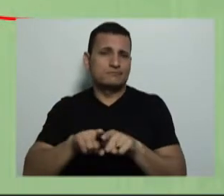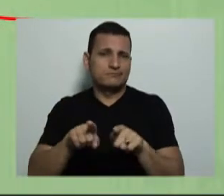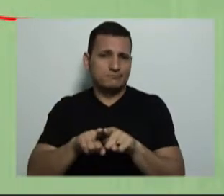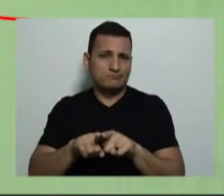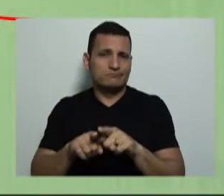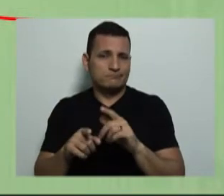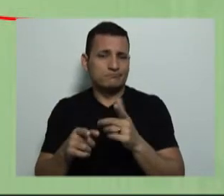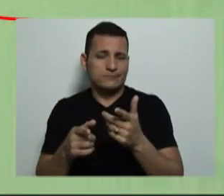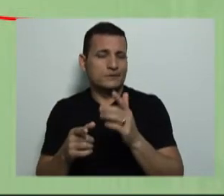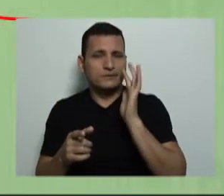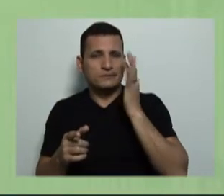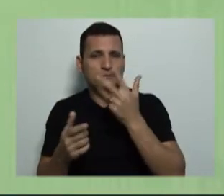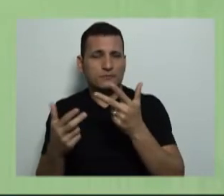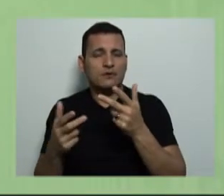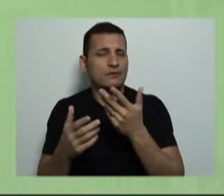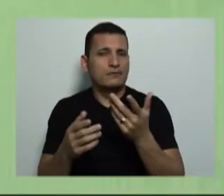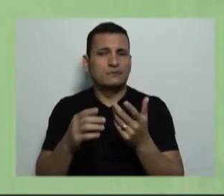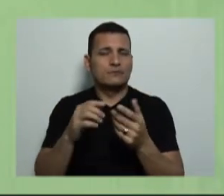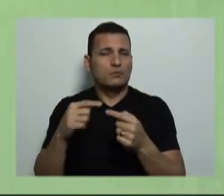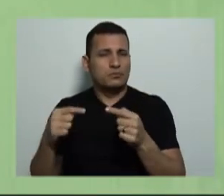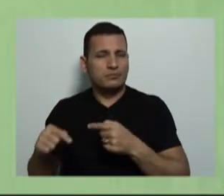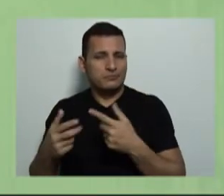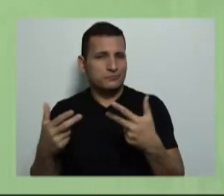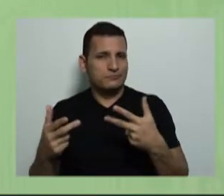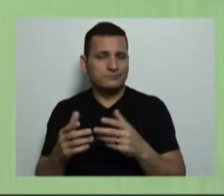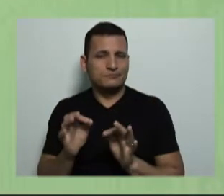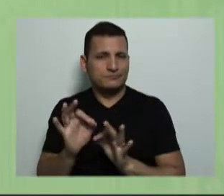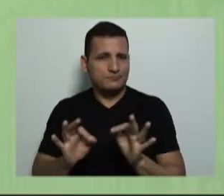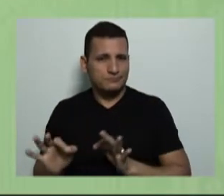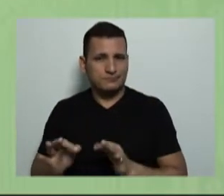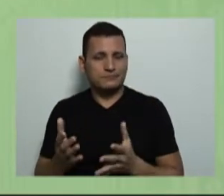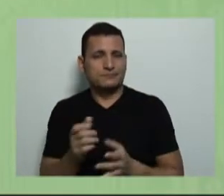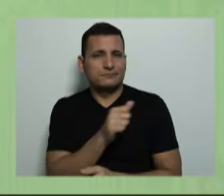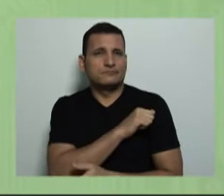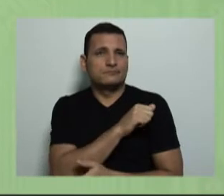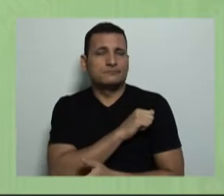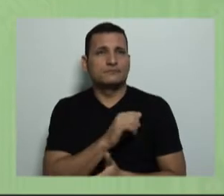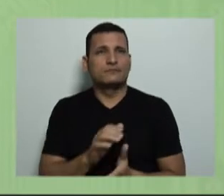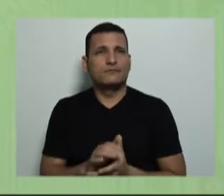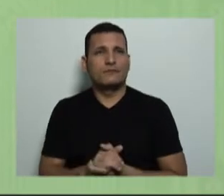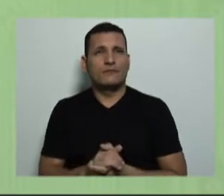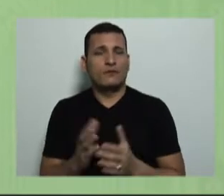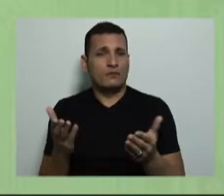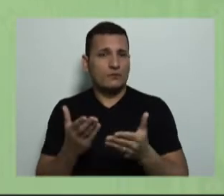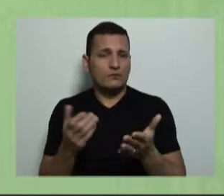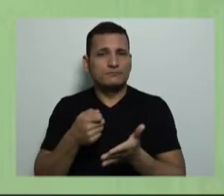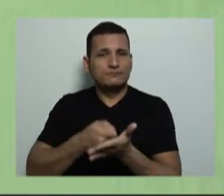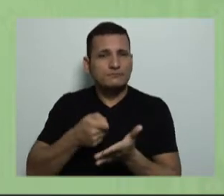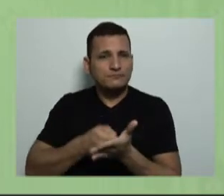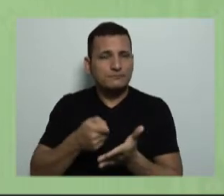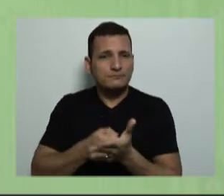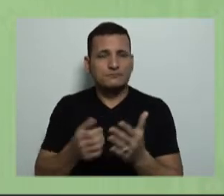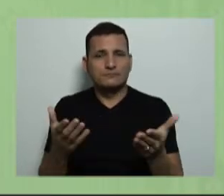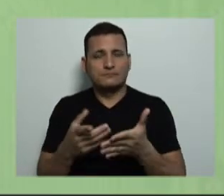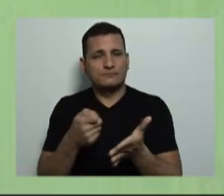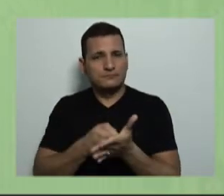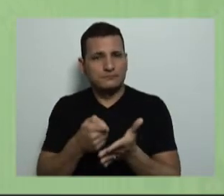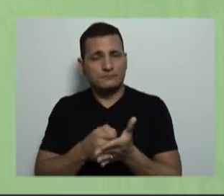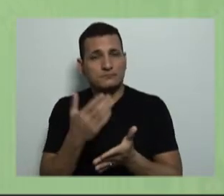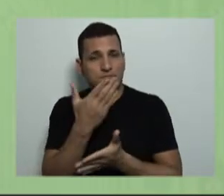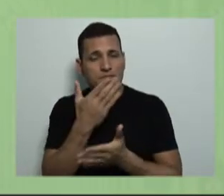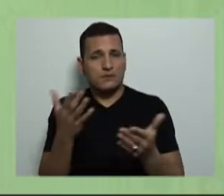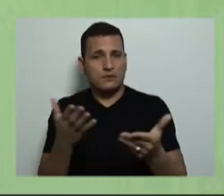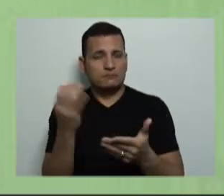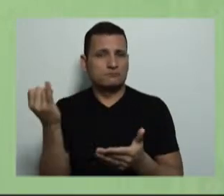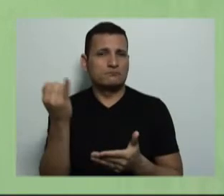cabíveis. Irregularidades no sentido dessas elaborações aí. Vamos falar agora, pessoal, das obrigações. Essa parte aqui é bastante importante